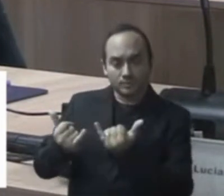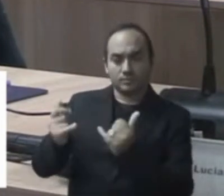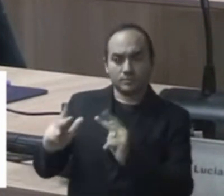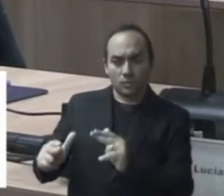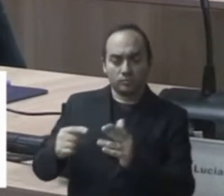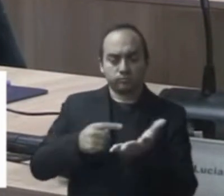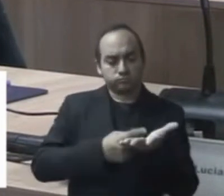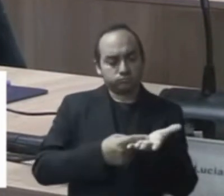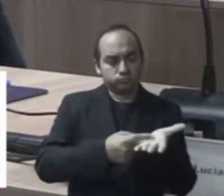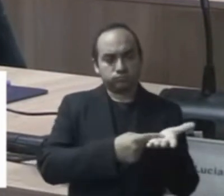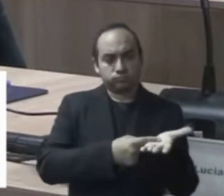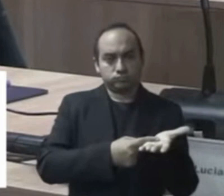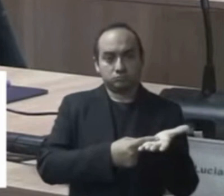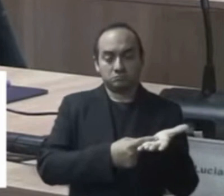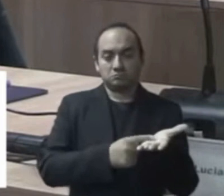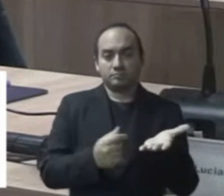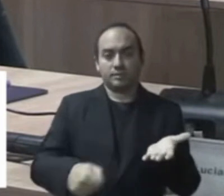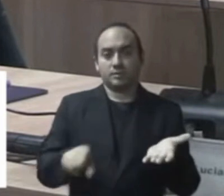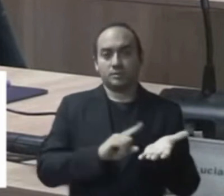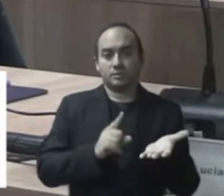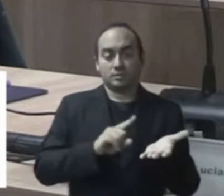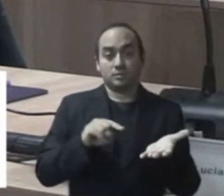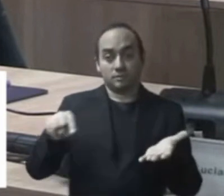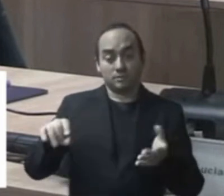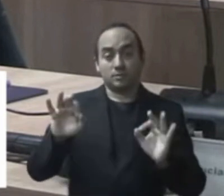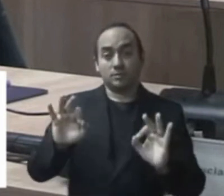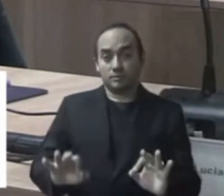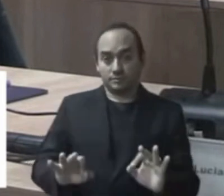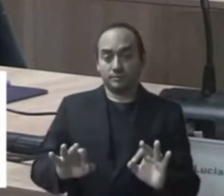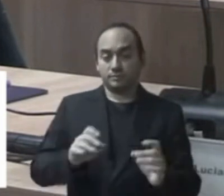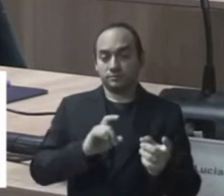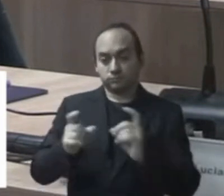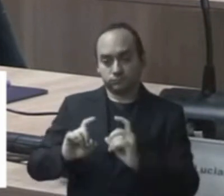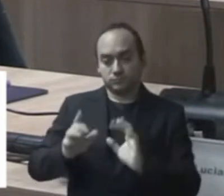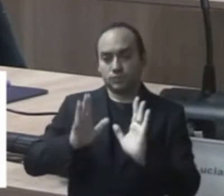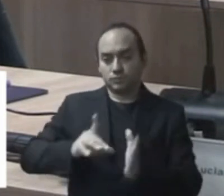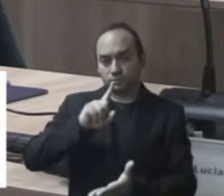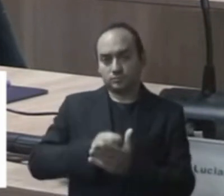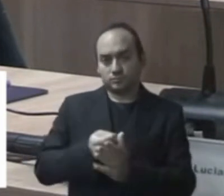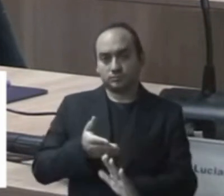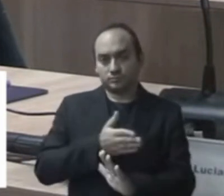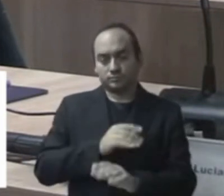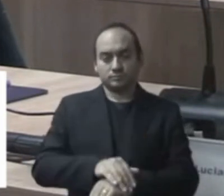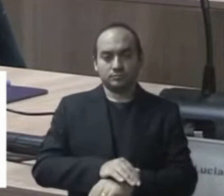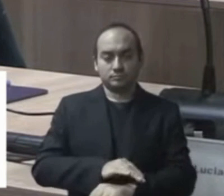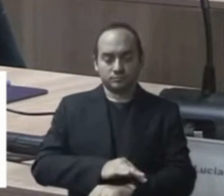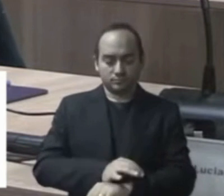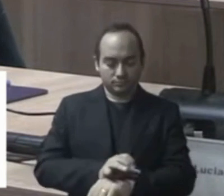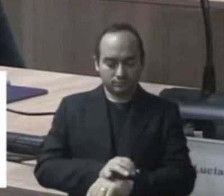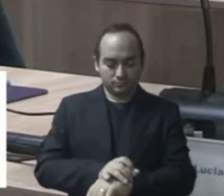no acordo, não sendo constituído a via recursal adequada à rediscussão da matéria já decidida. E aí eu destaco